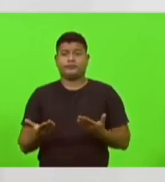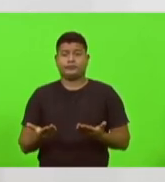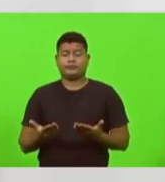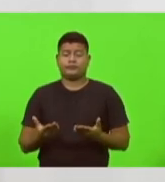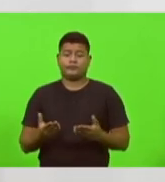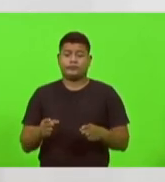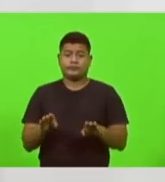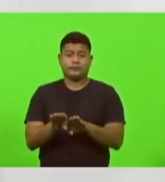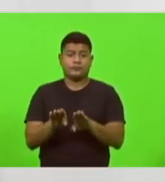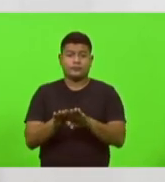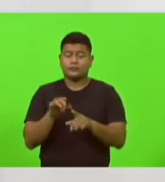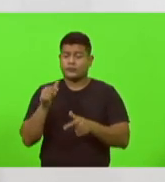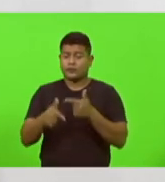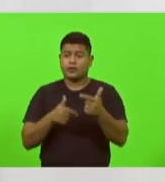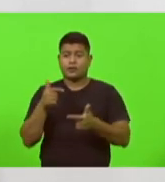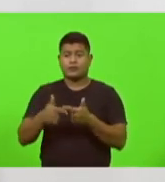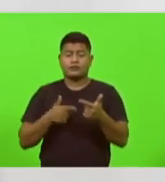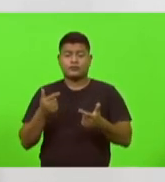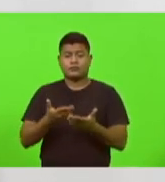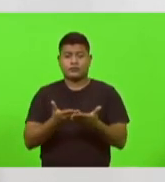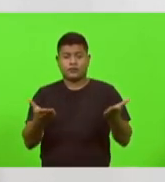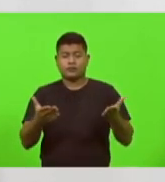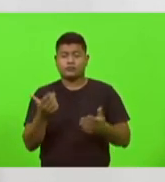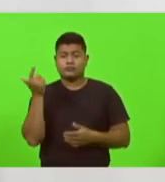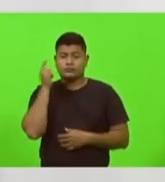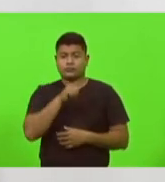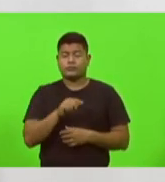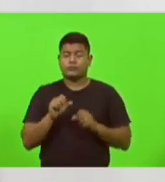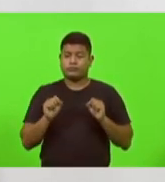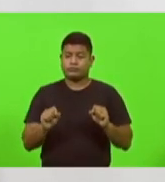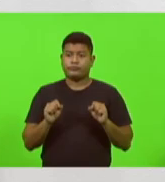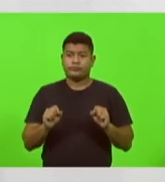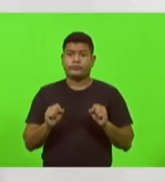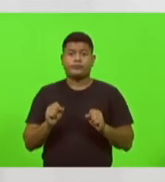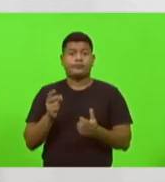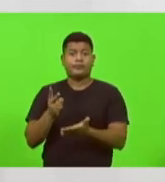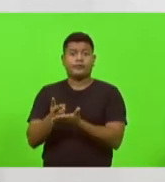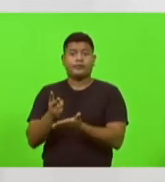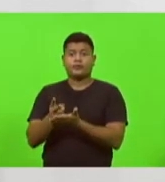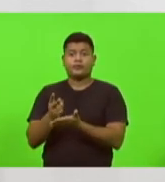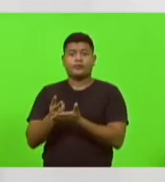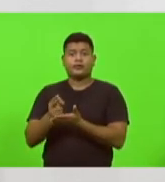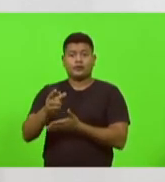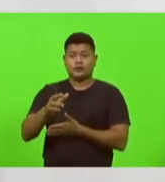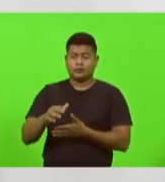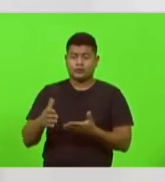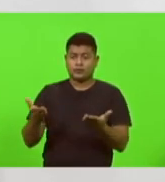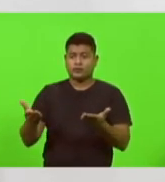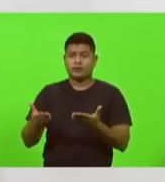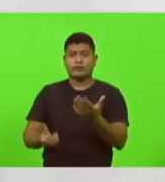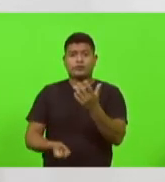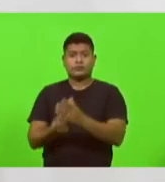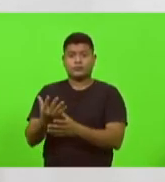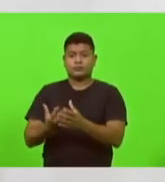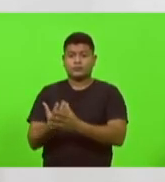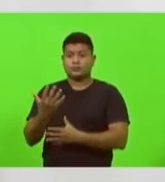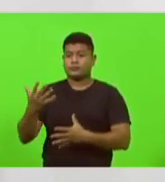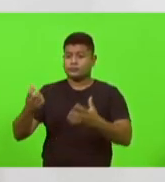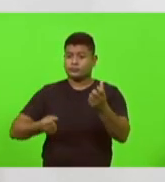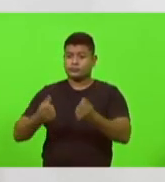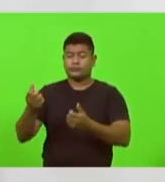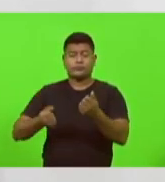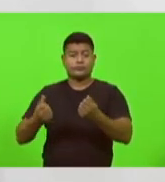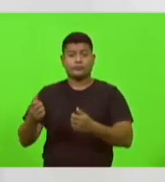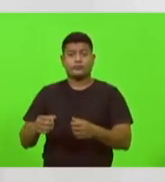trabalho para que esse pessoal possa, inclusive, manter-se, quanto mais pensar em ter grandes